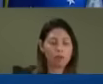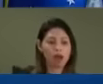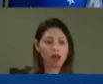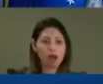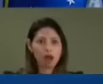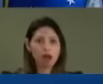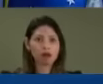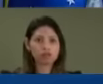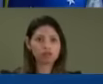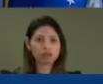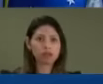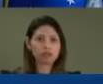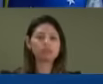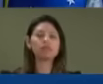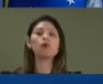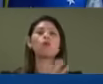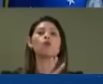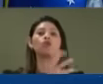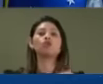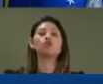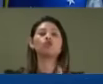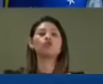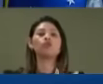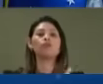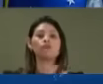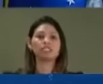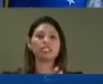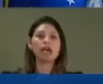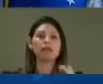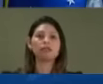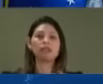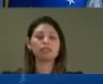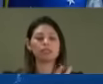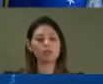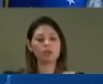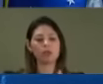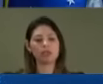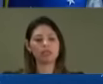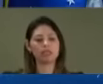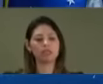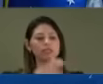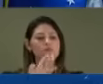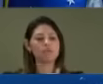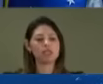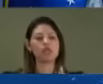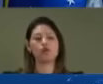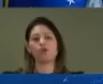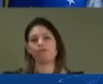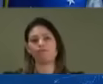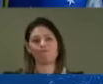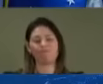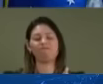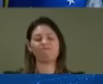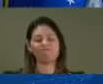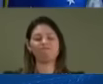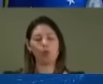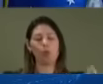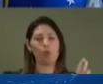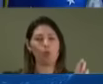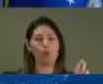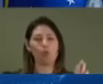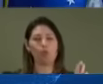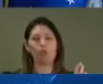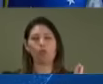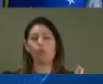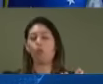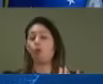fechou 2023 com um saldo de 56 bilhões de reais. É um crescimento, senhoras